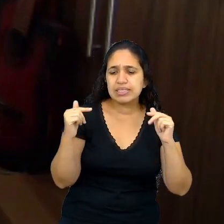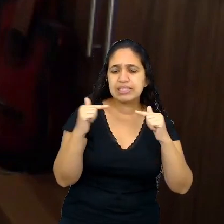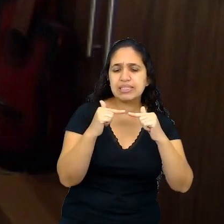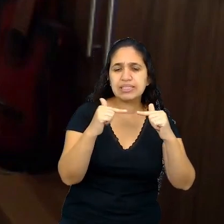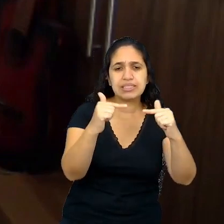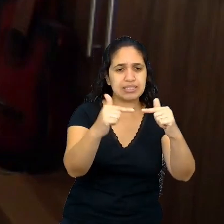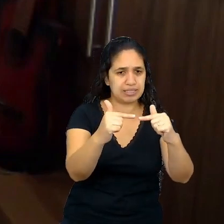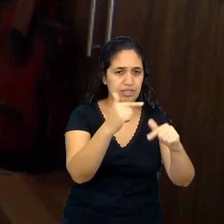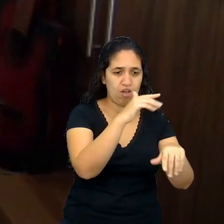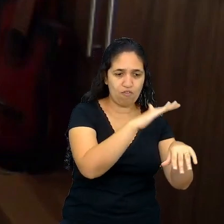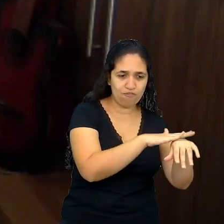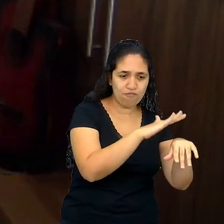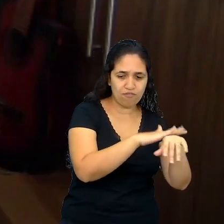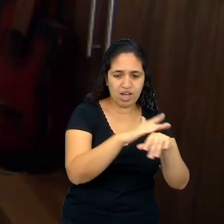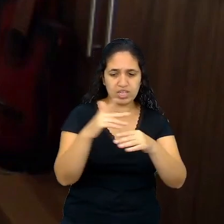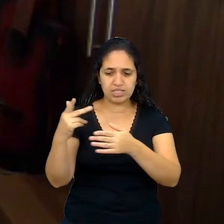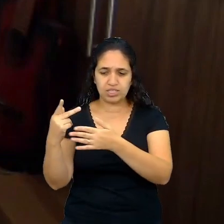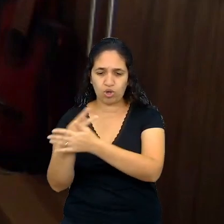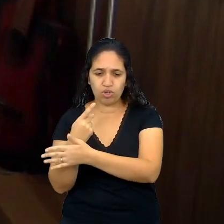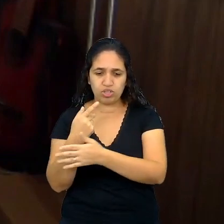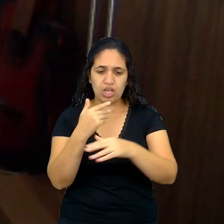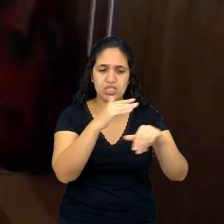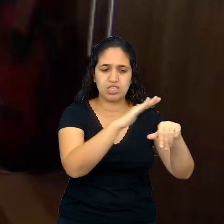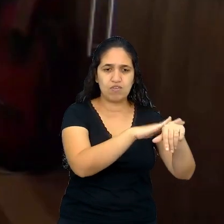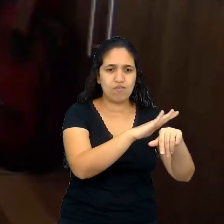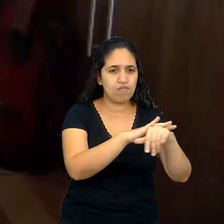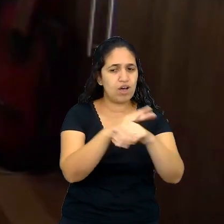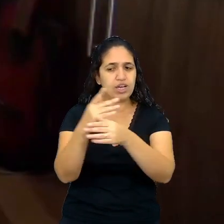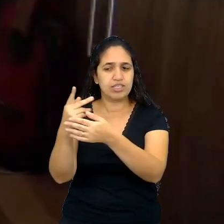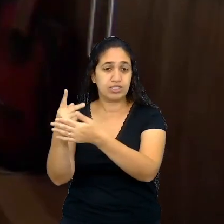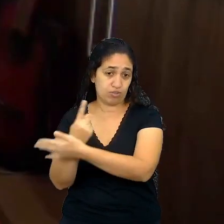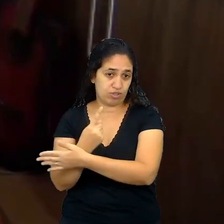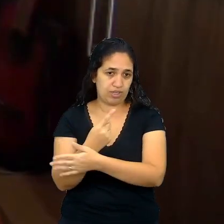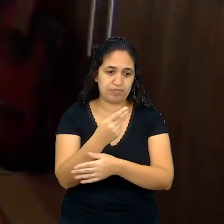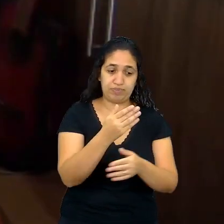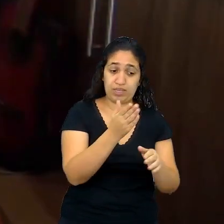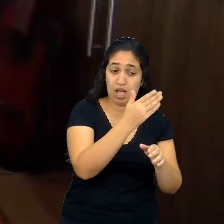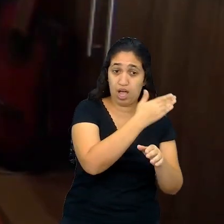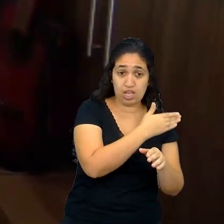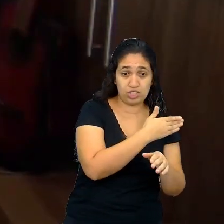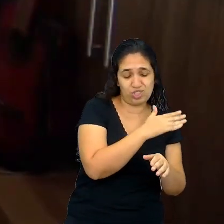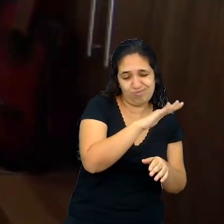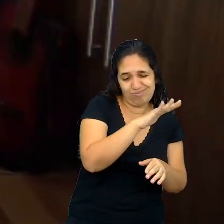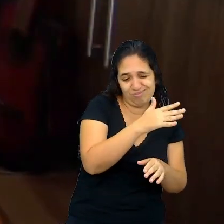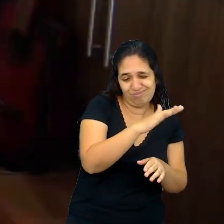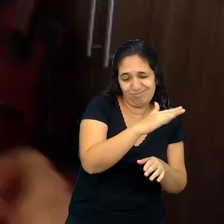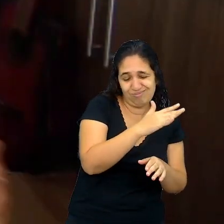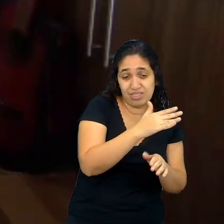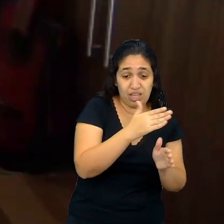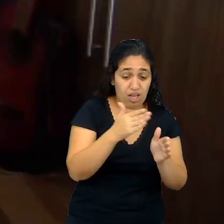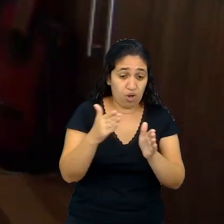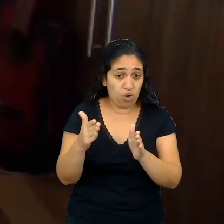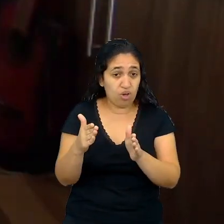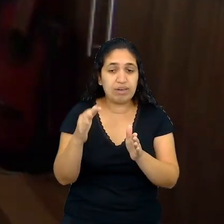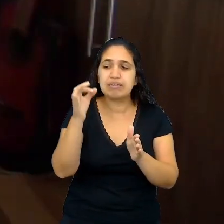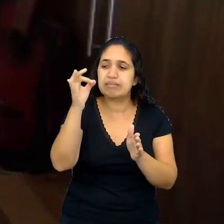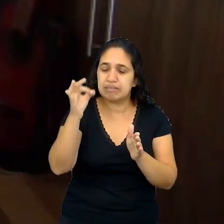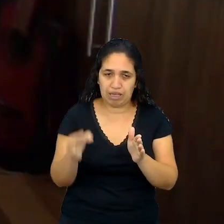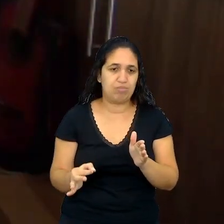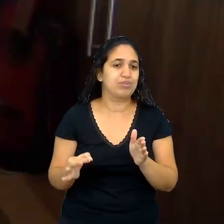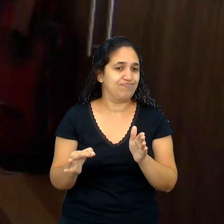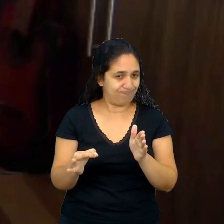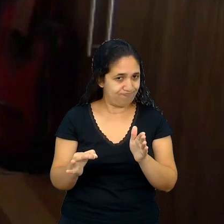causa e consequência, né. Antes se tinha uma certa margem de certeza, mas hoje a gente já sabe muito melhor que